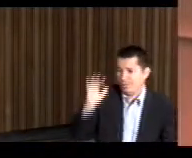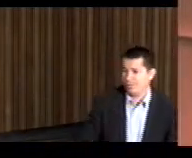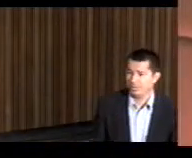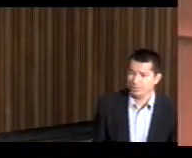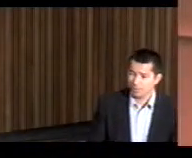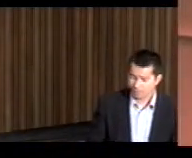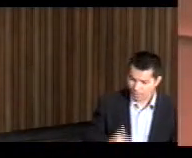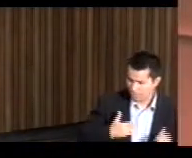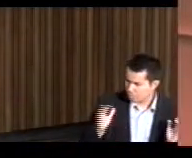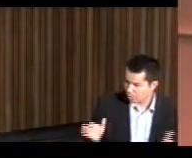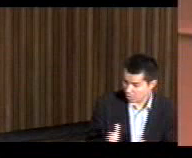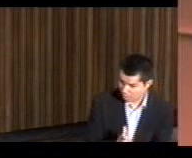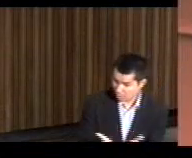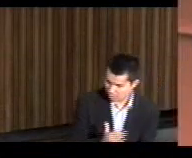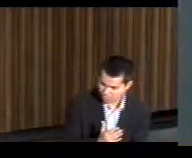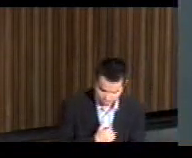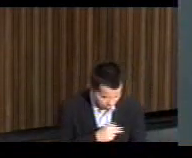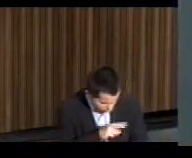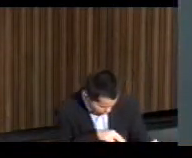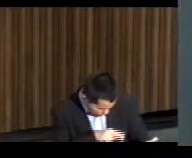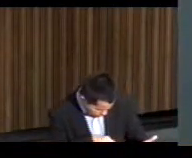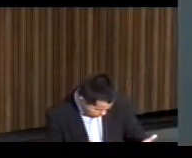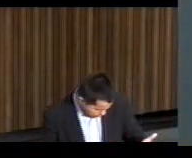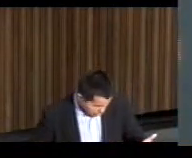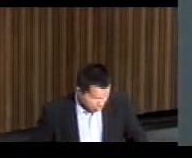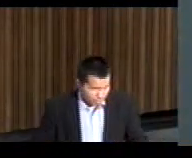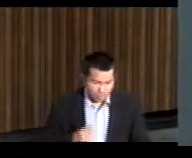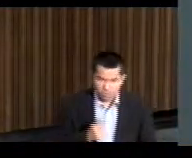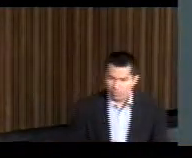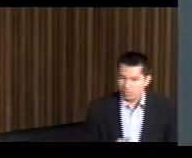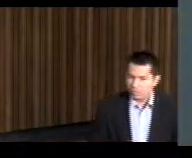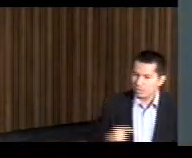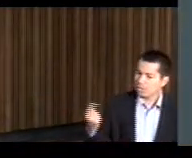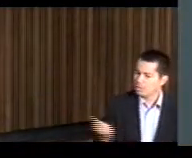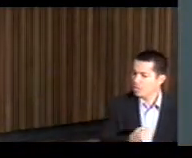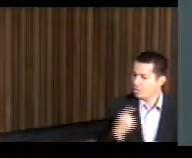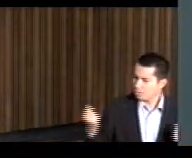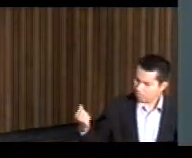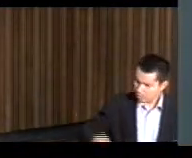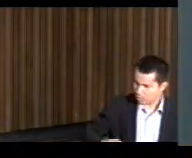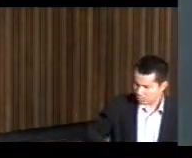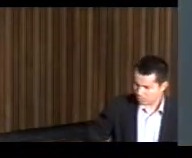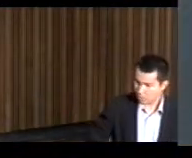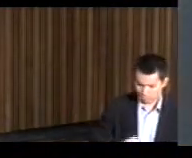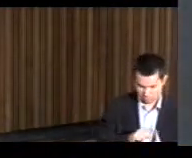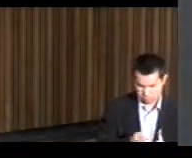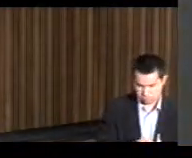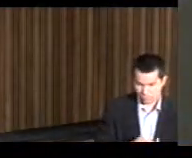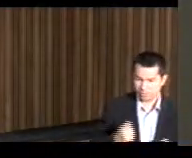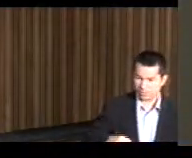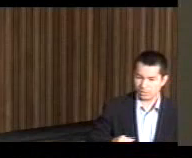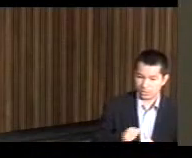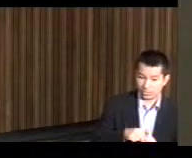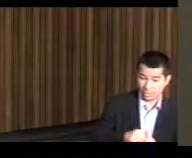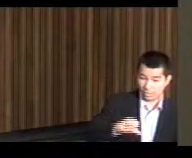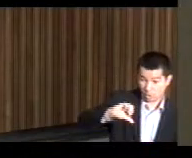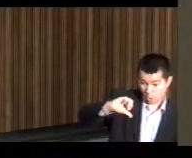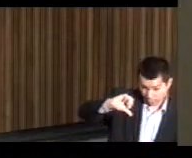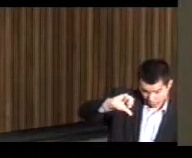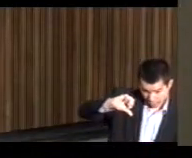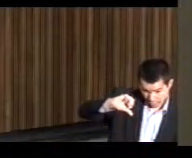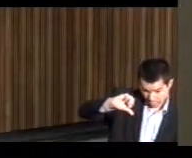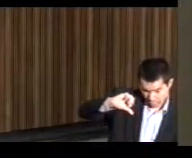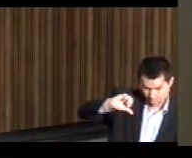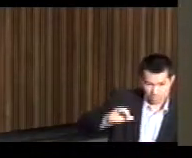disse que para gerar um filho, a gente precisa de 9 meses. Mas para ser pai de uma nação,